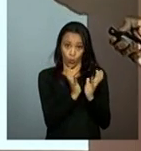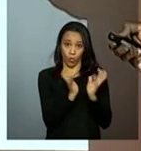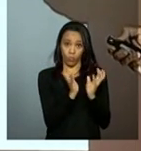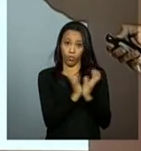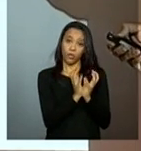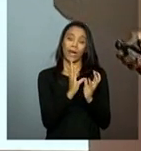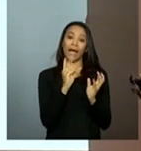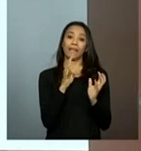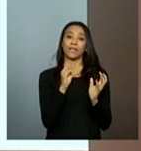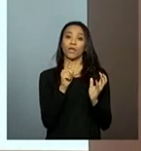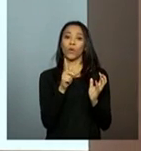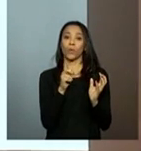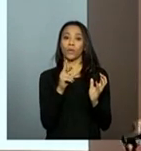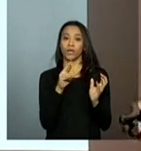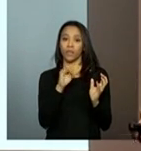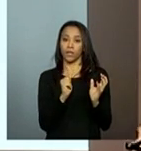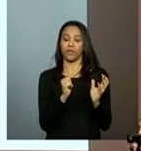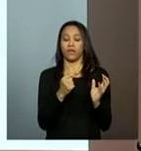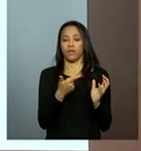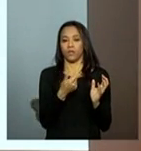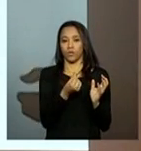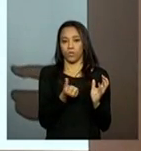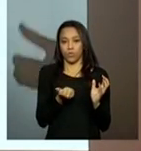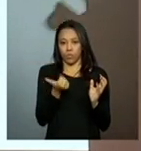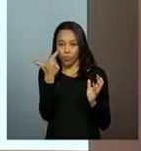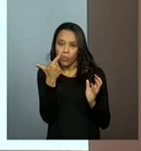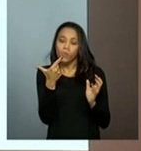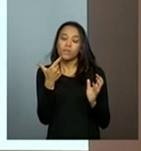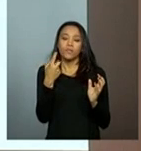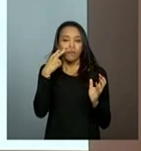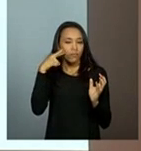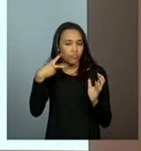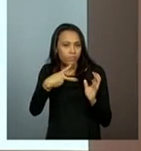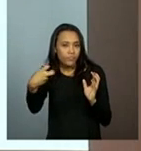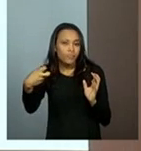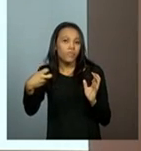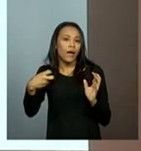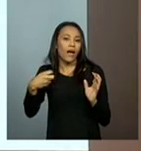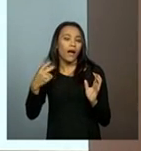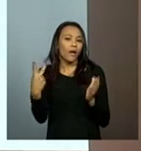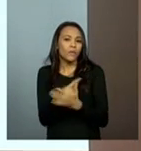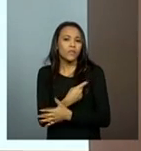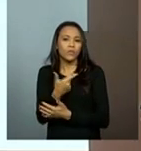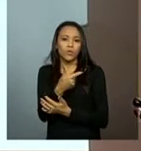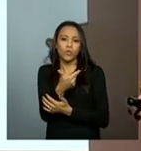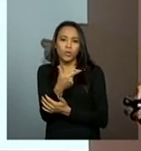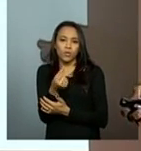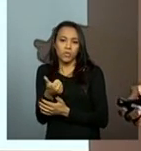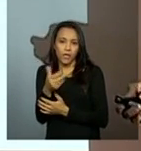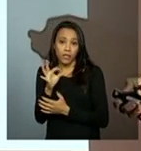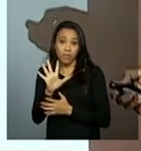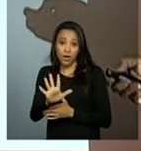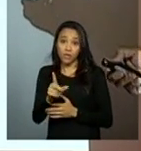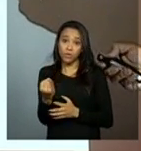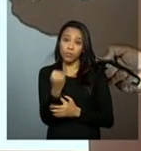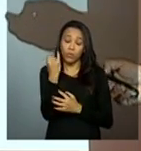em 2012 veio de vegetação secundária observada em 2010. Mas, interessante